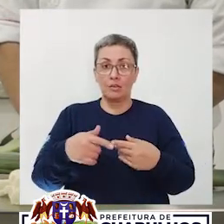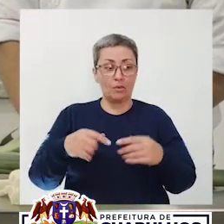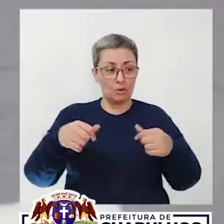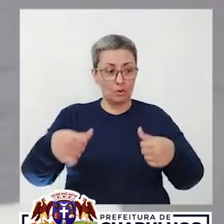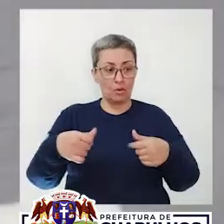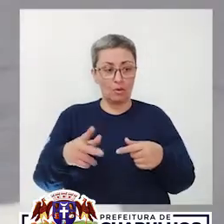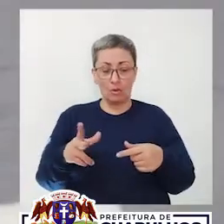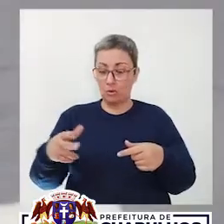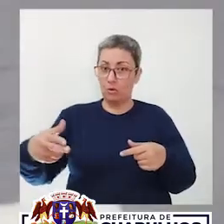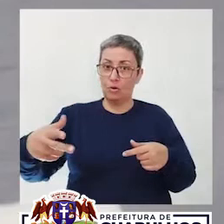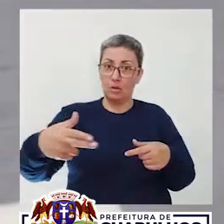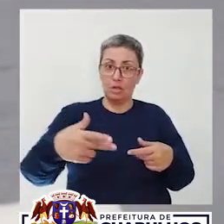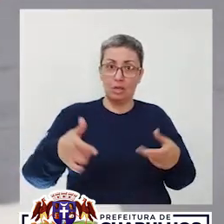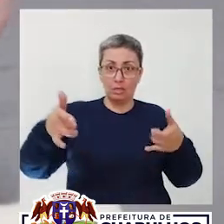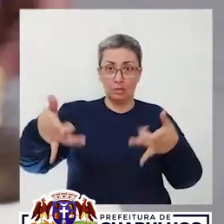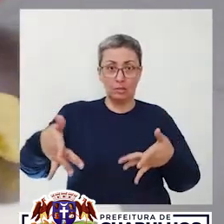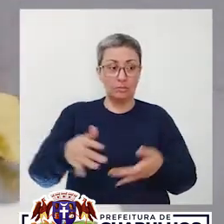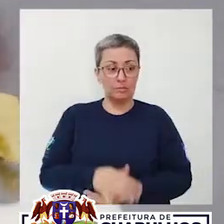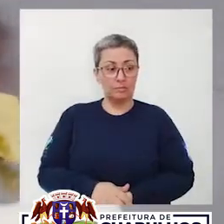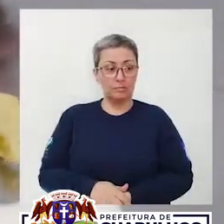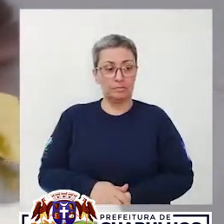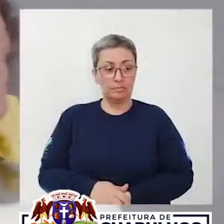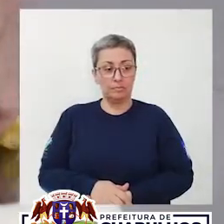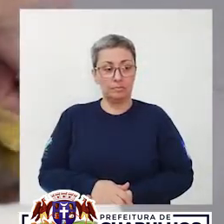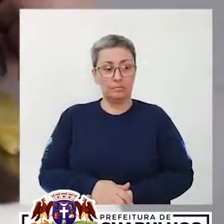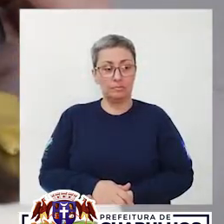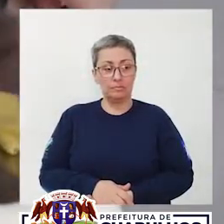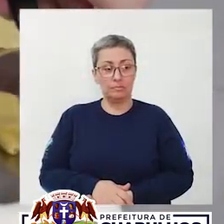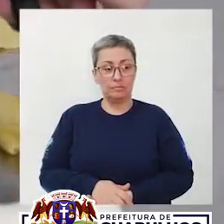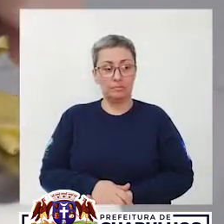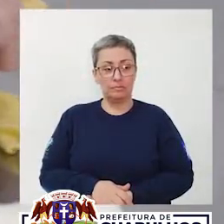Aí eu vou cortar aqui para tirar o excesso.